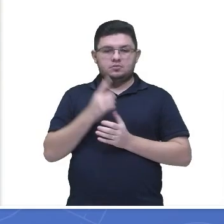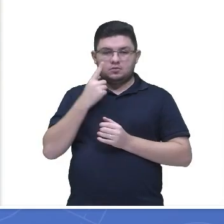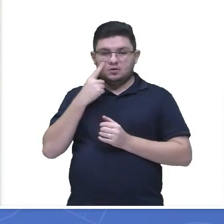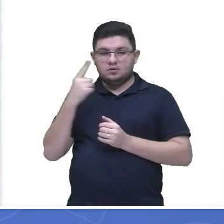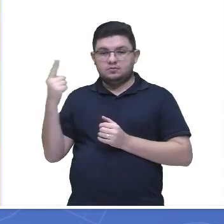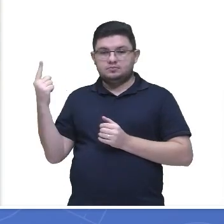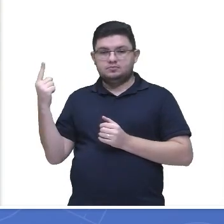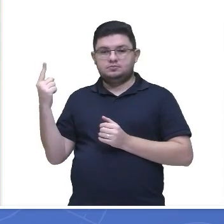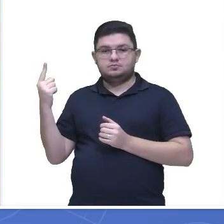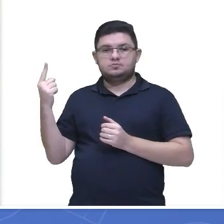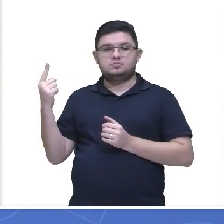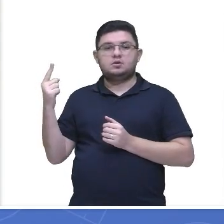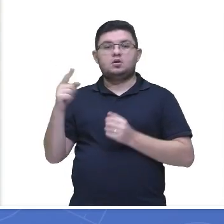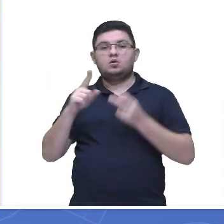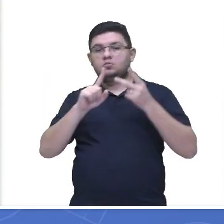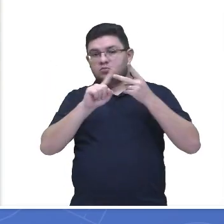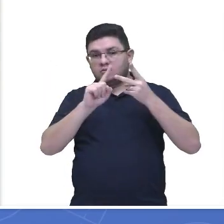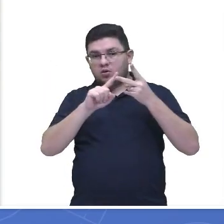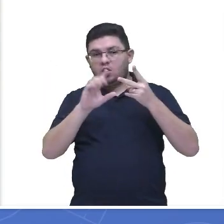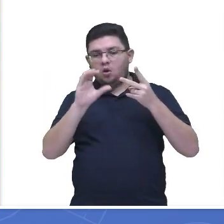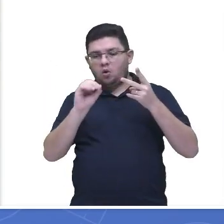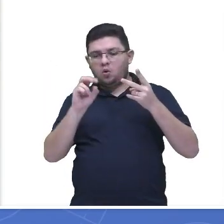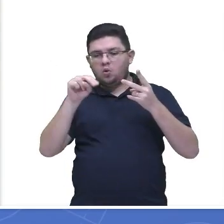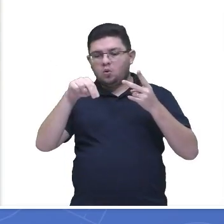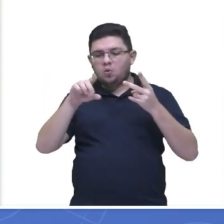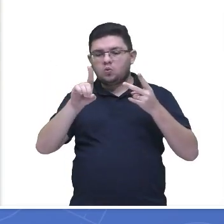Núcleos condensados